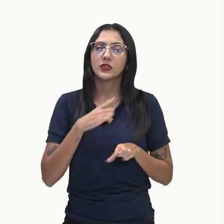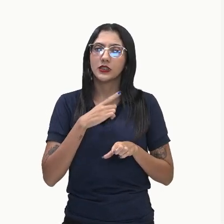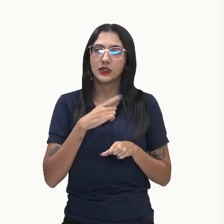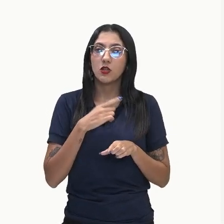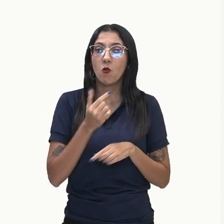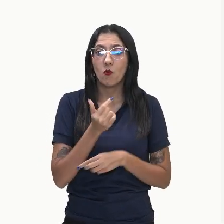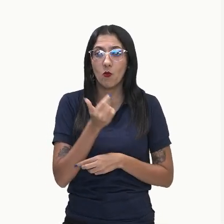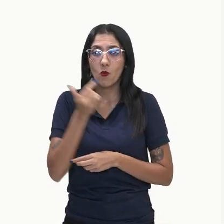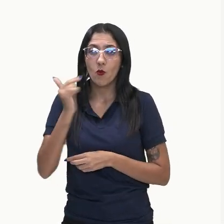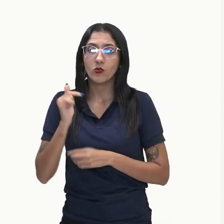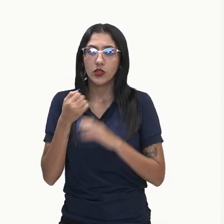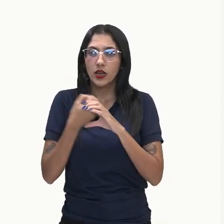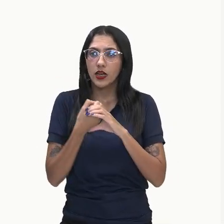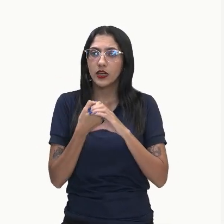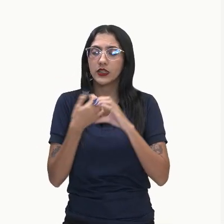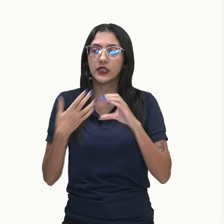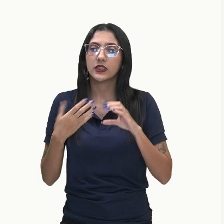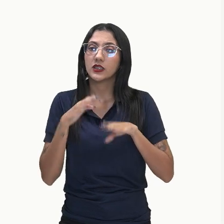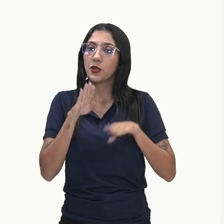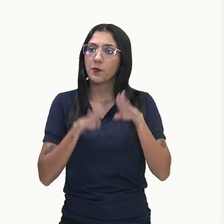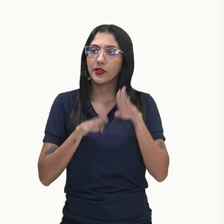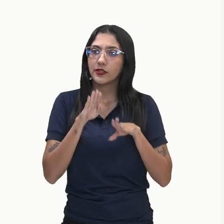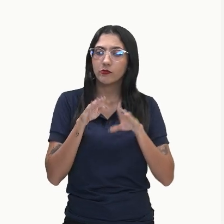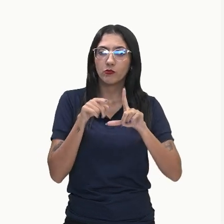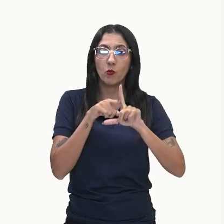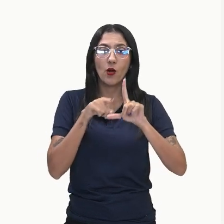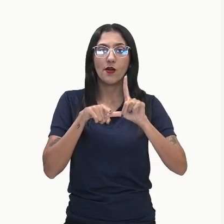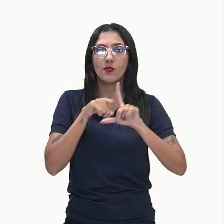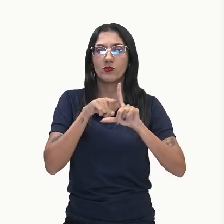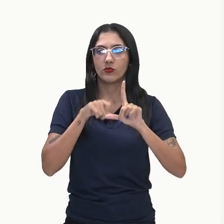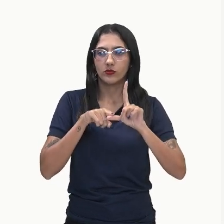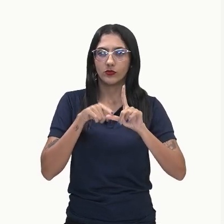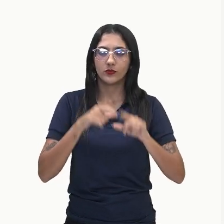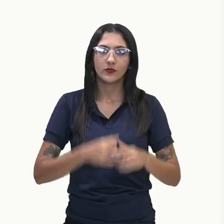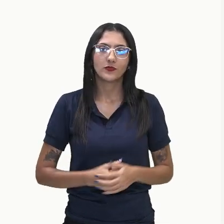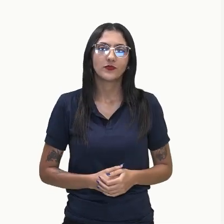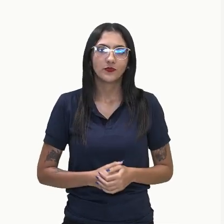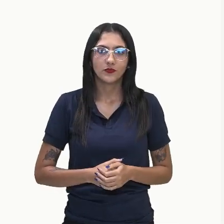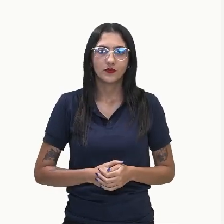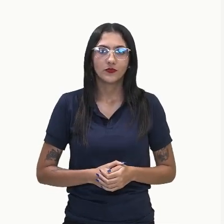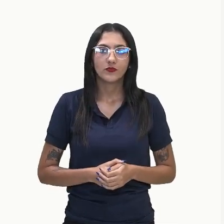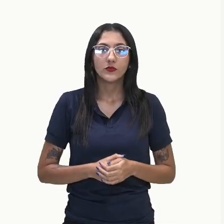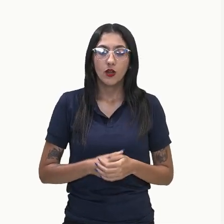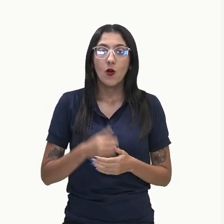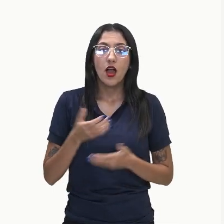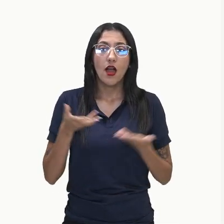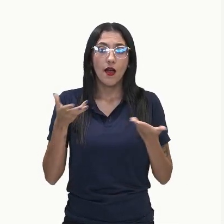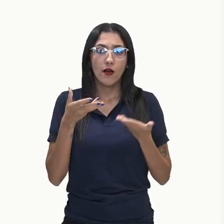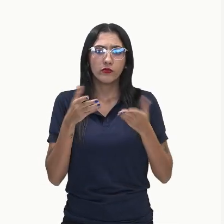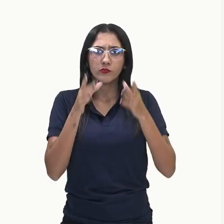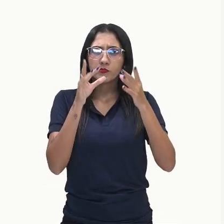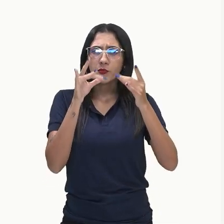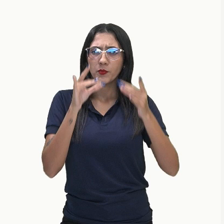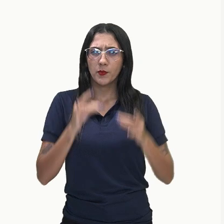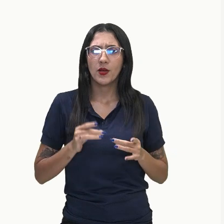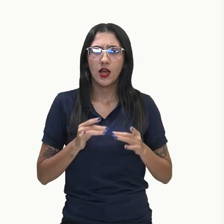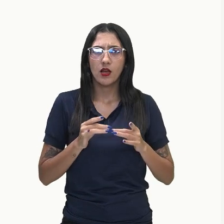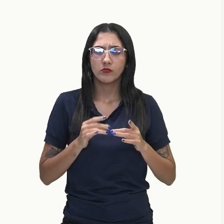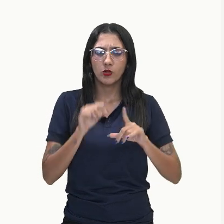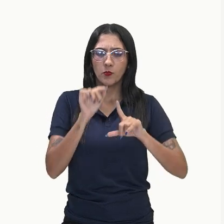classificação também em relação à medida dos ângulos. Então, considerando o ângulo, um triângulo